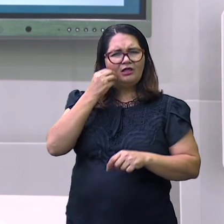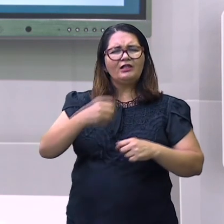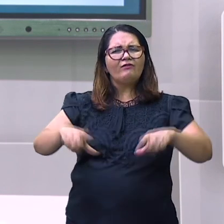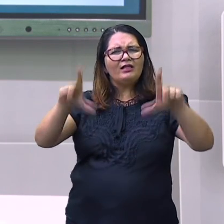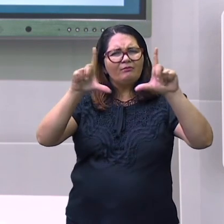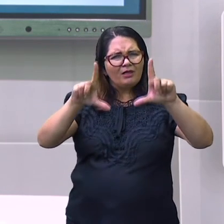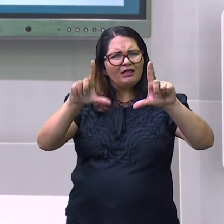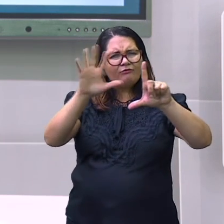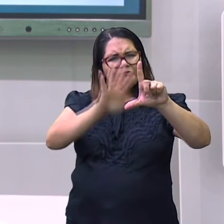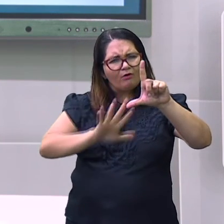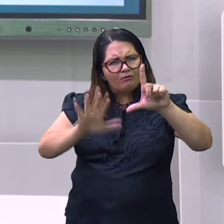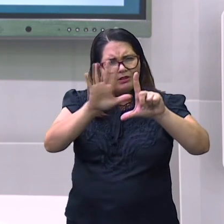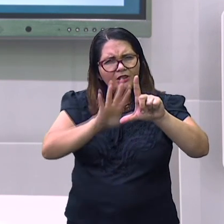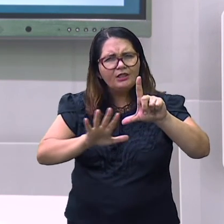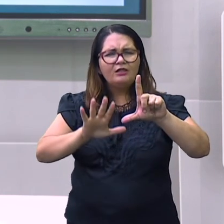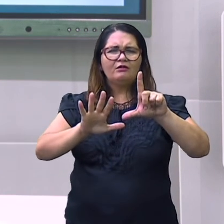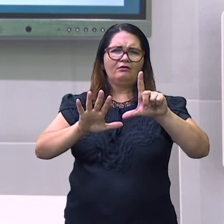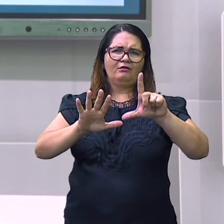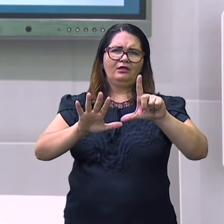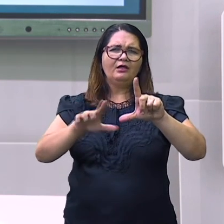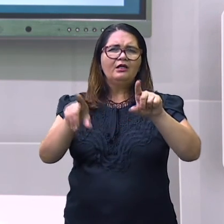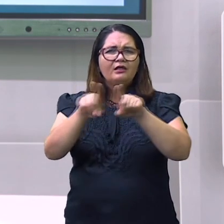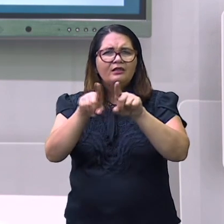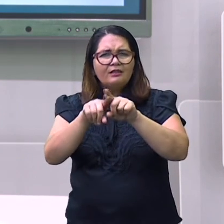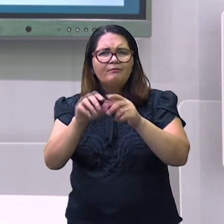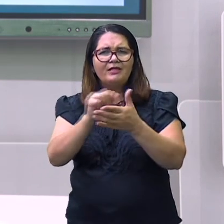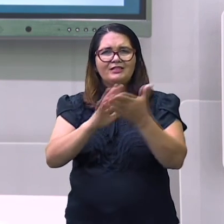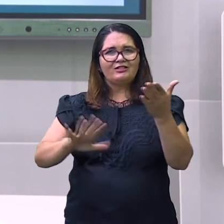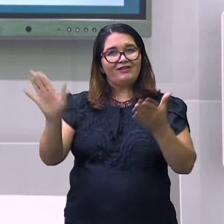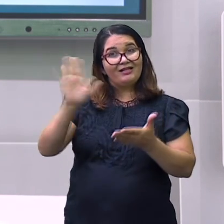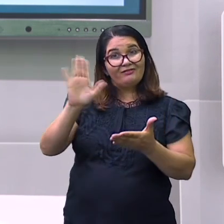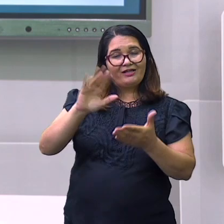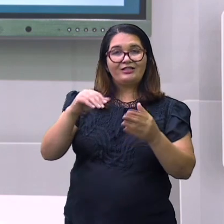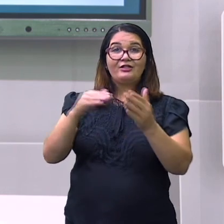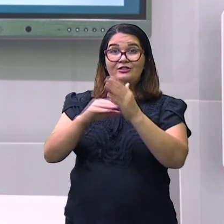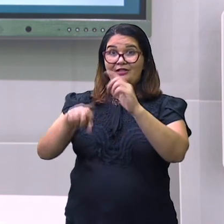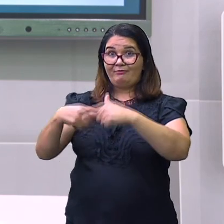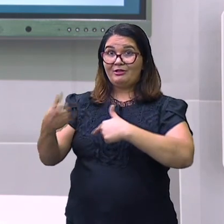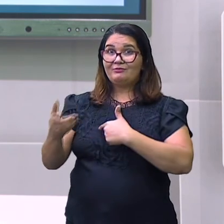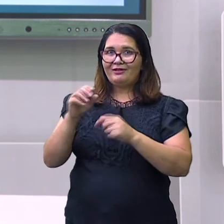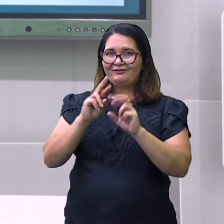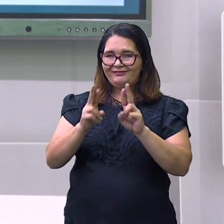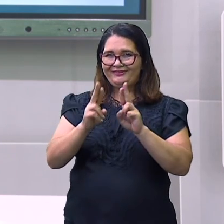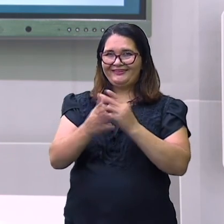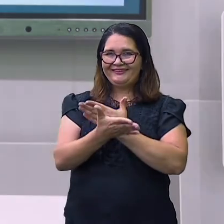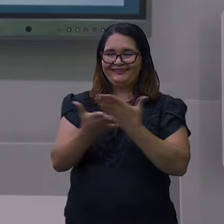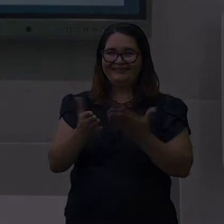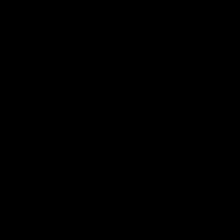adolescente, para guardar o seu conhecimento e melhorar. Te espero numa próxima aula.